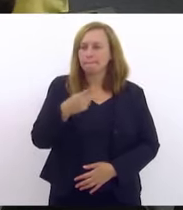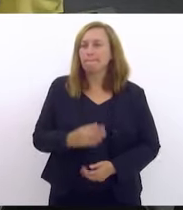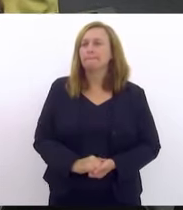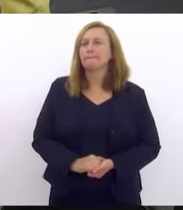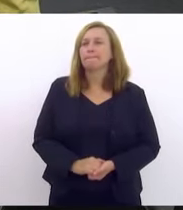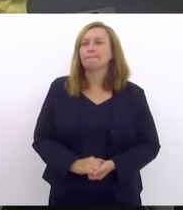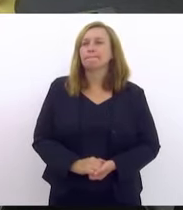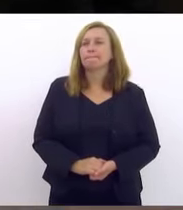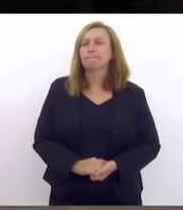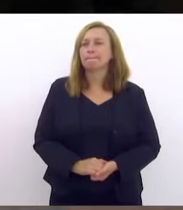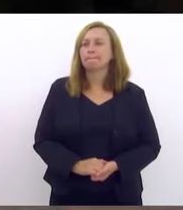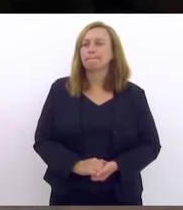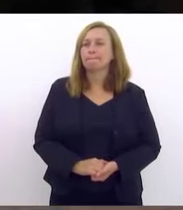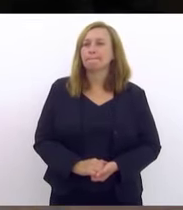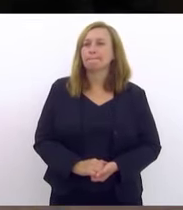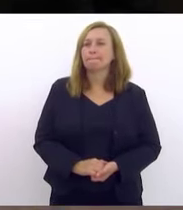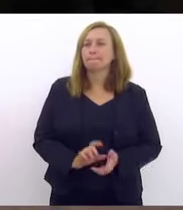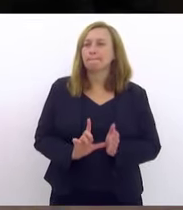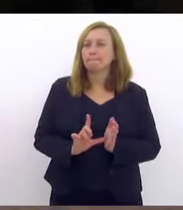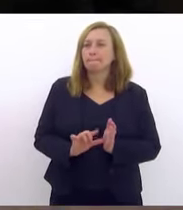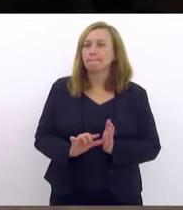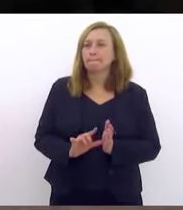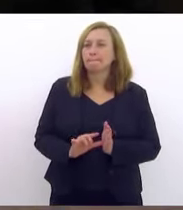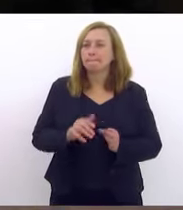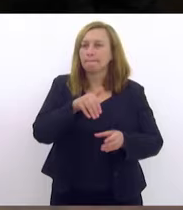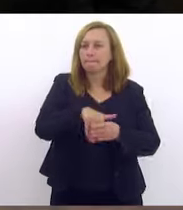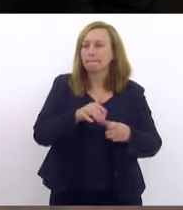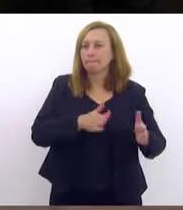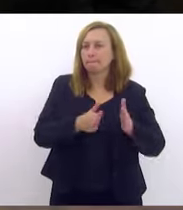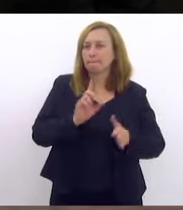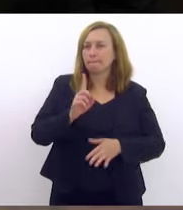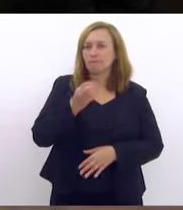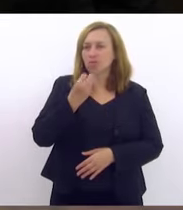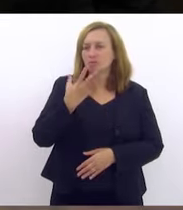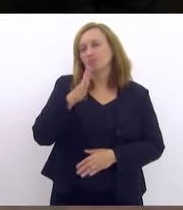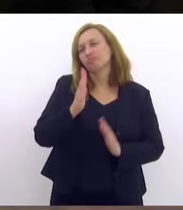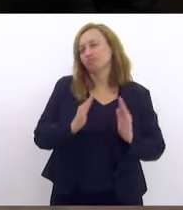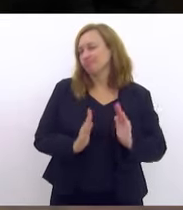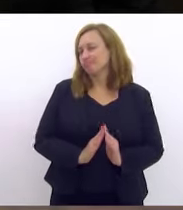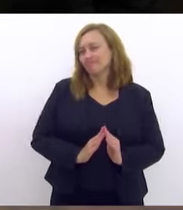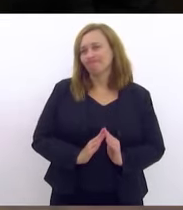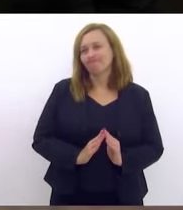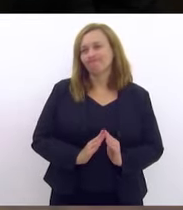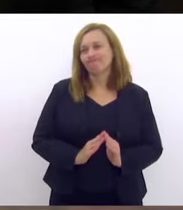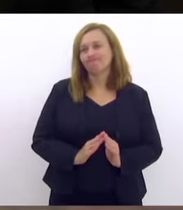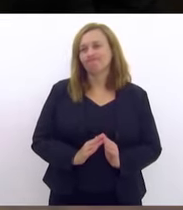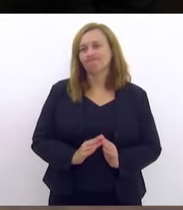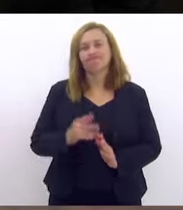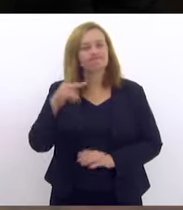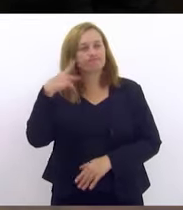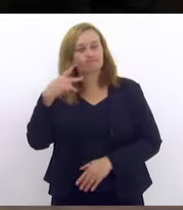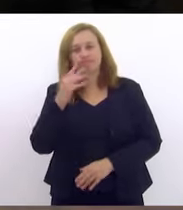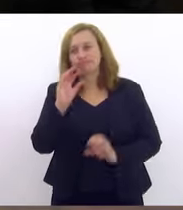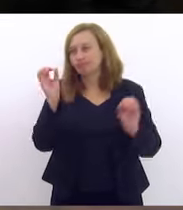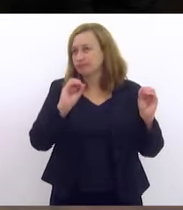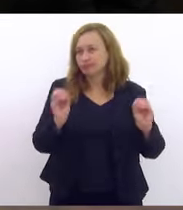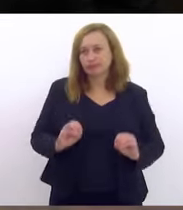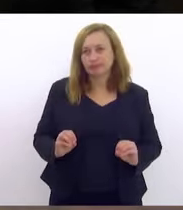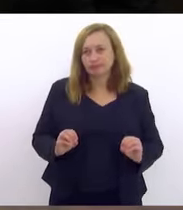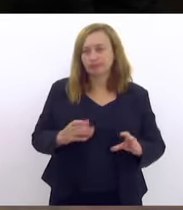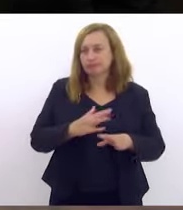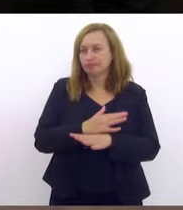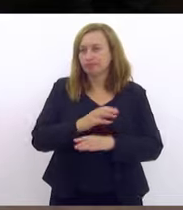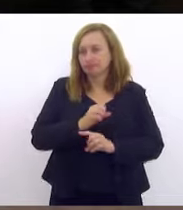que antecipar o processo eleitoral não faz bem para essa casa, não faz bem para o parlamento, não faz bem para a sociedade, para